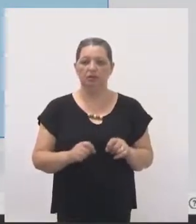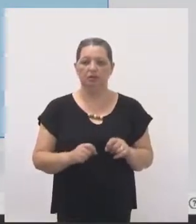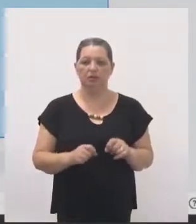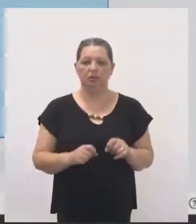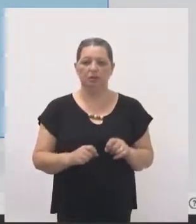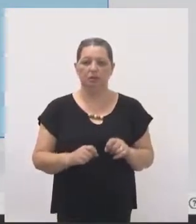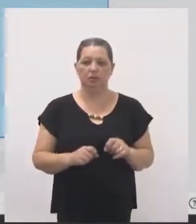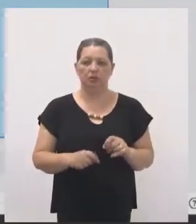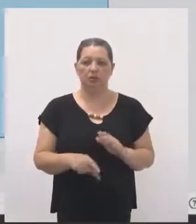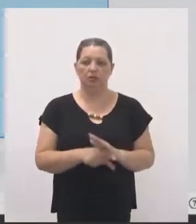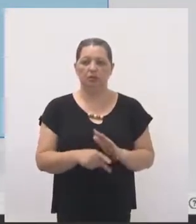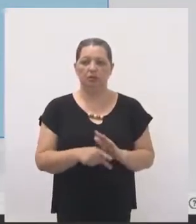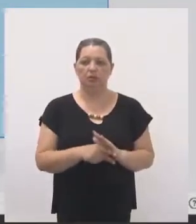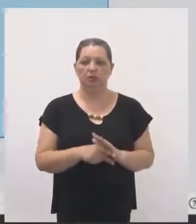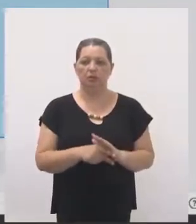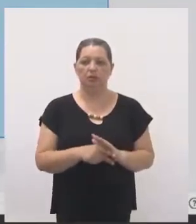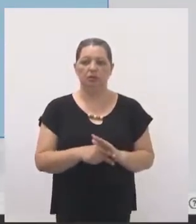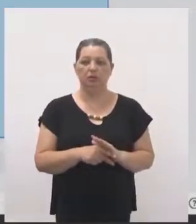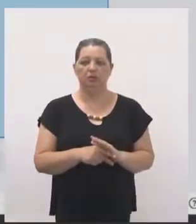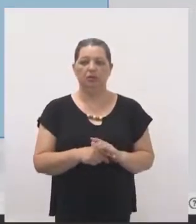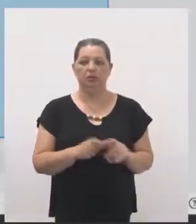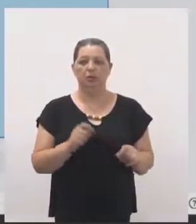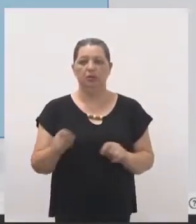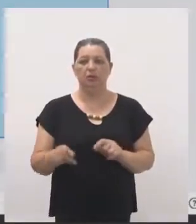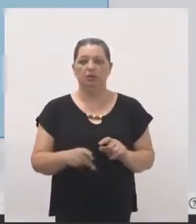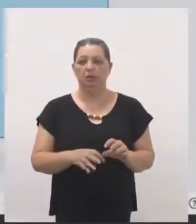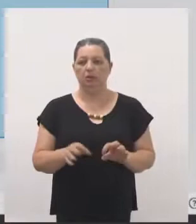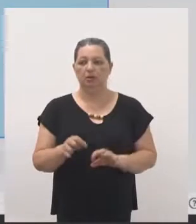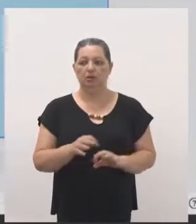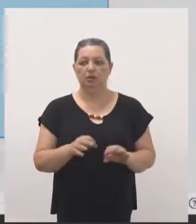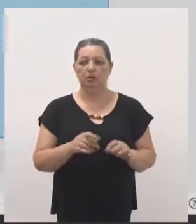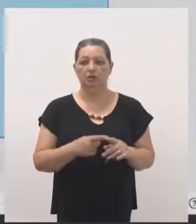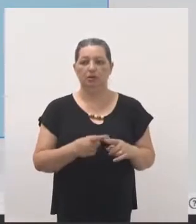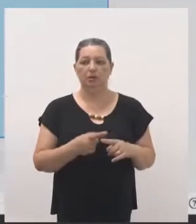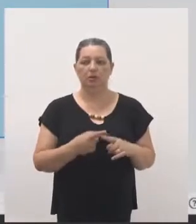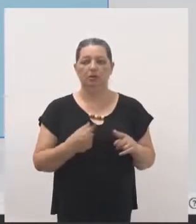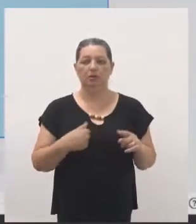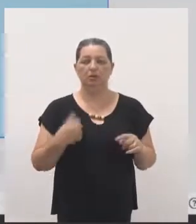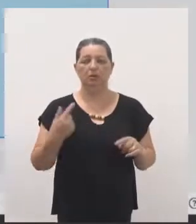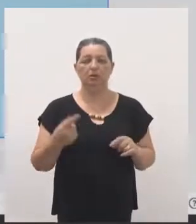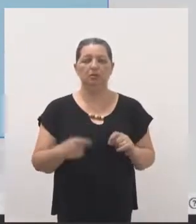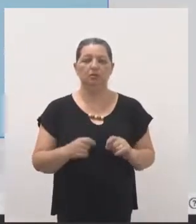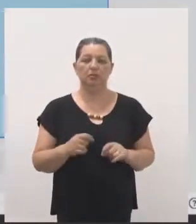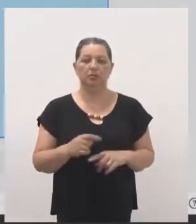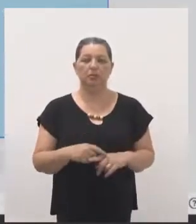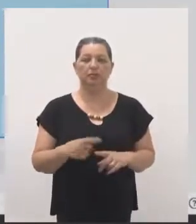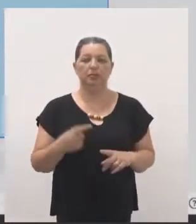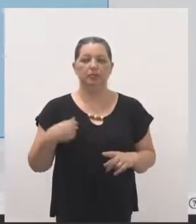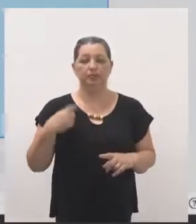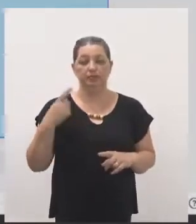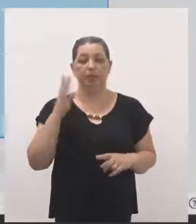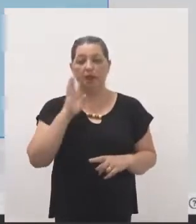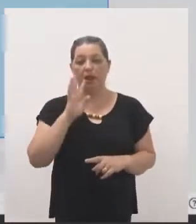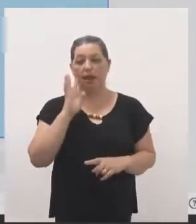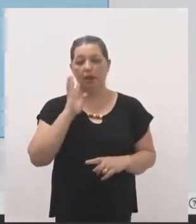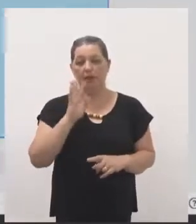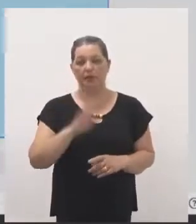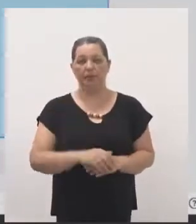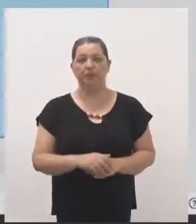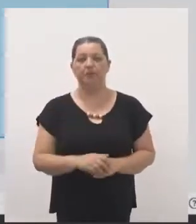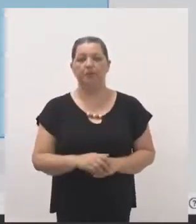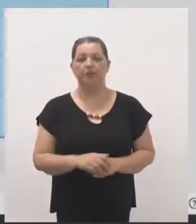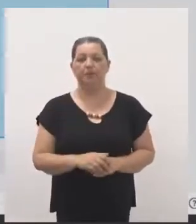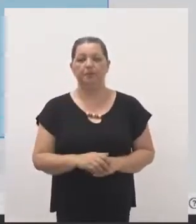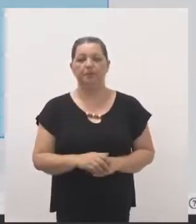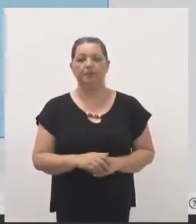aí, agora, eu encontro, além de uma carinha feliz que está mexendo. Olha que bacana. Ou